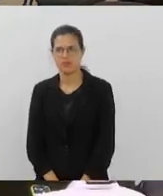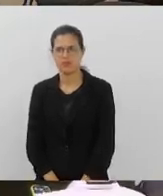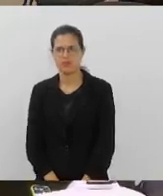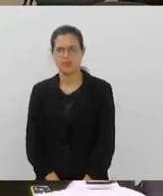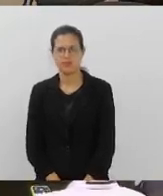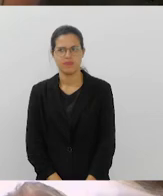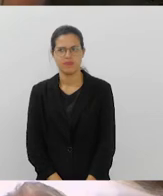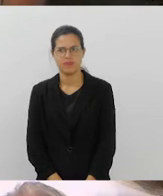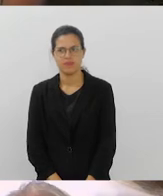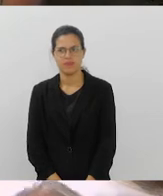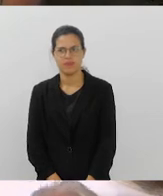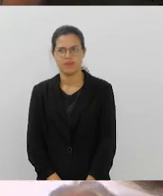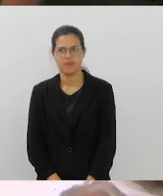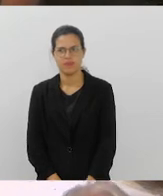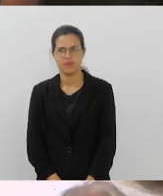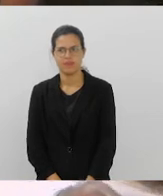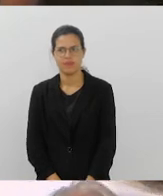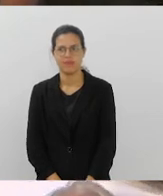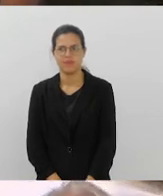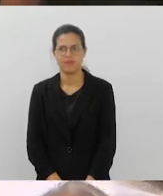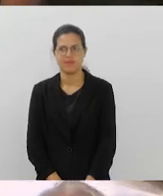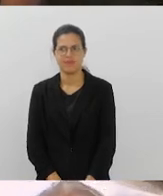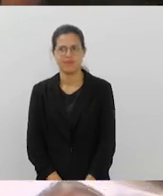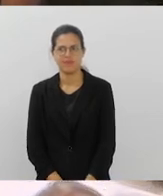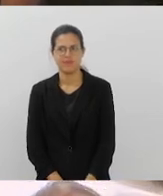Muito bom, Ralph.